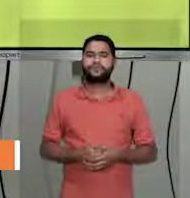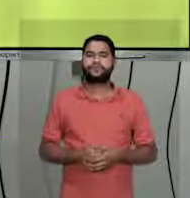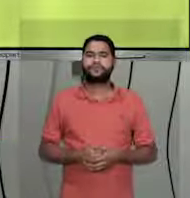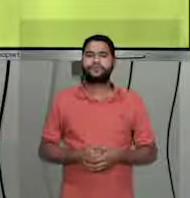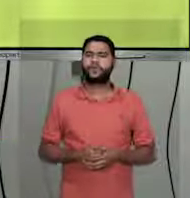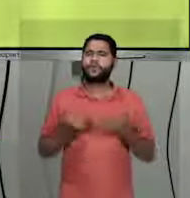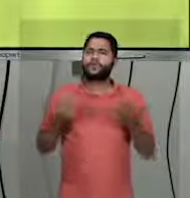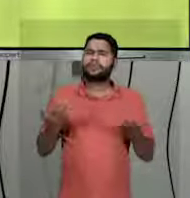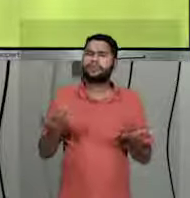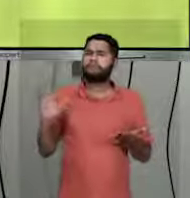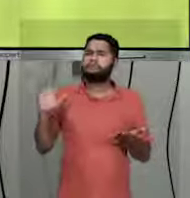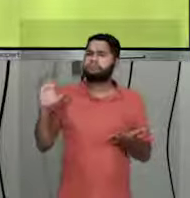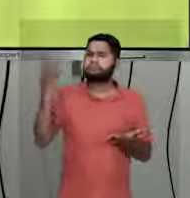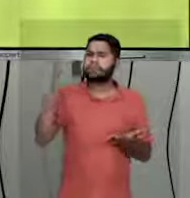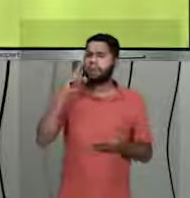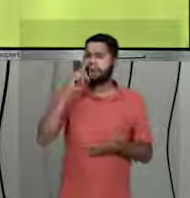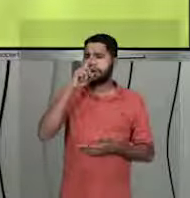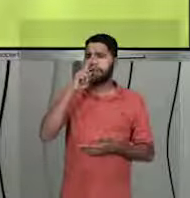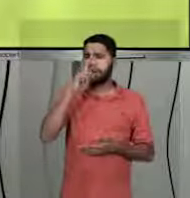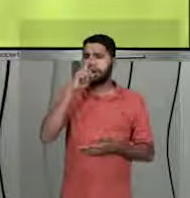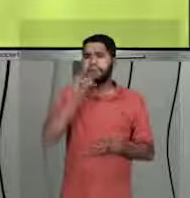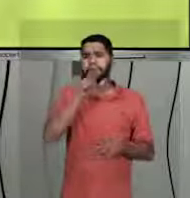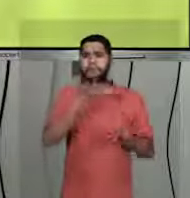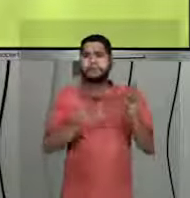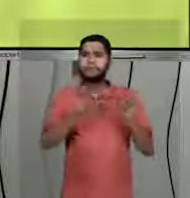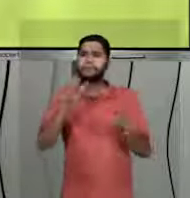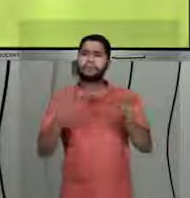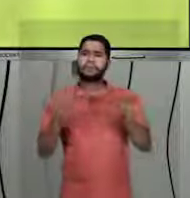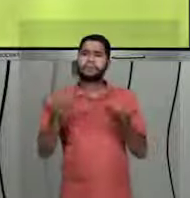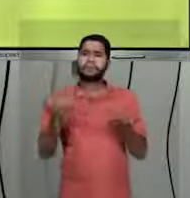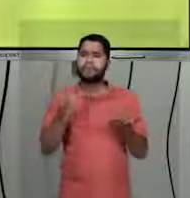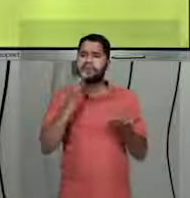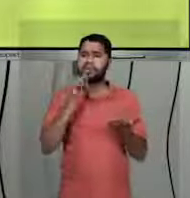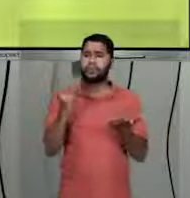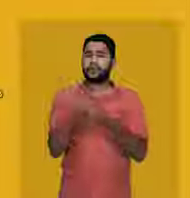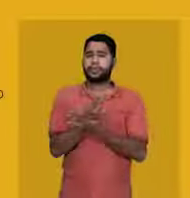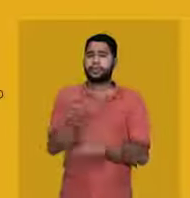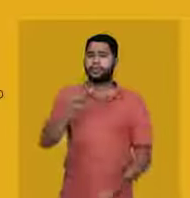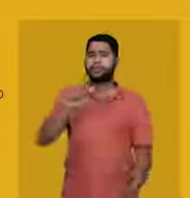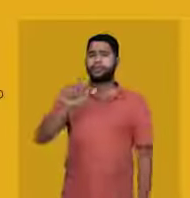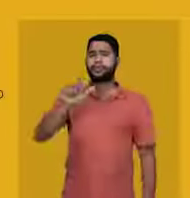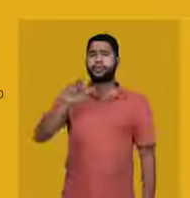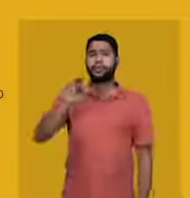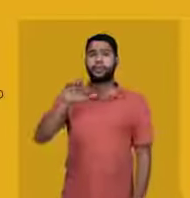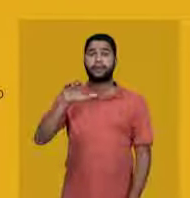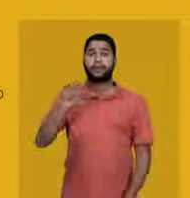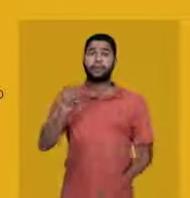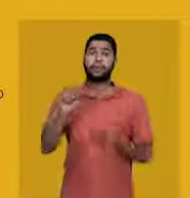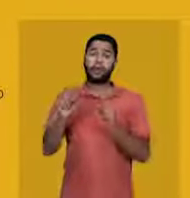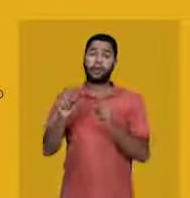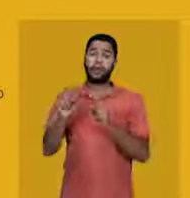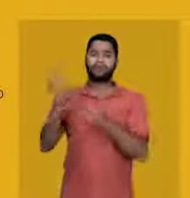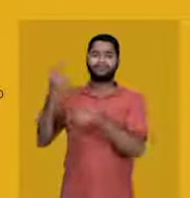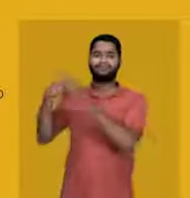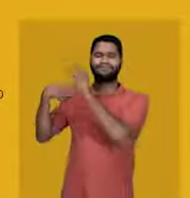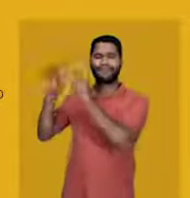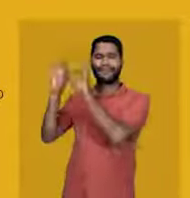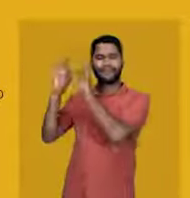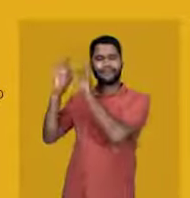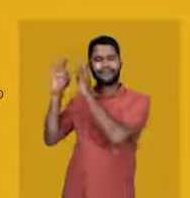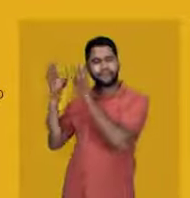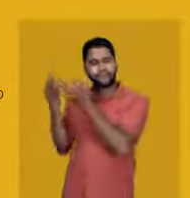Quais que são os fatores de risco para a pessoa, né, ter o glaucoma? Histórico familiar de desenvolvimento da